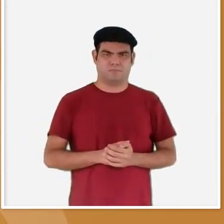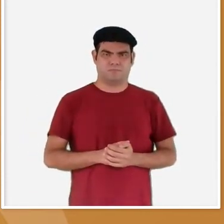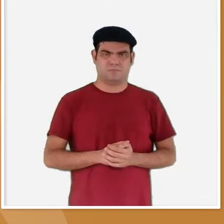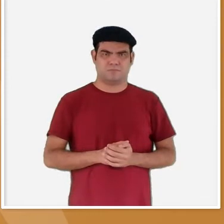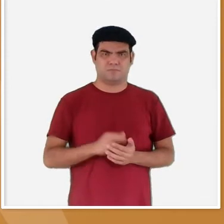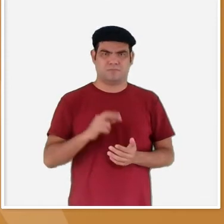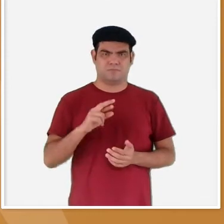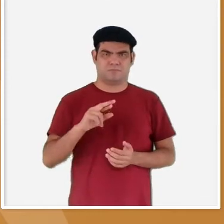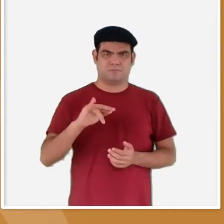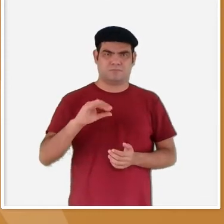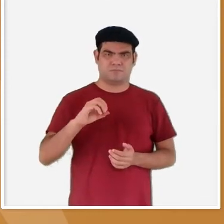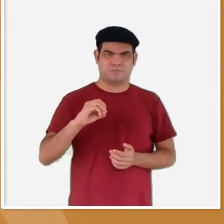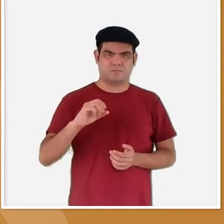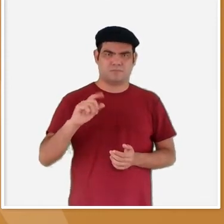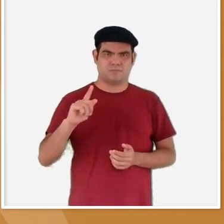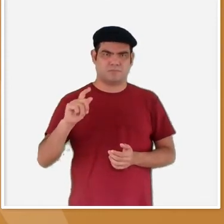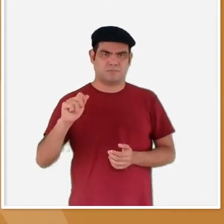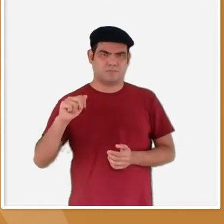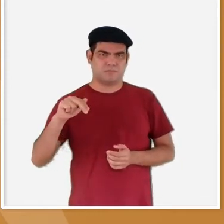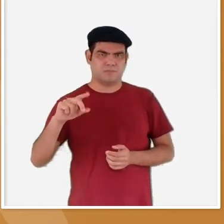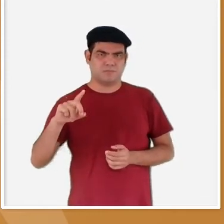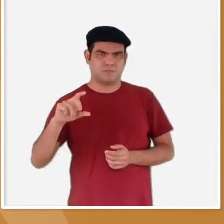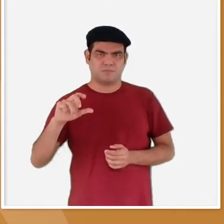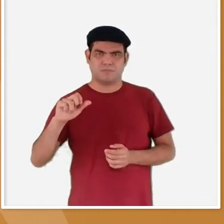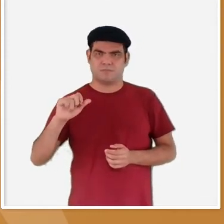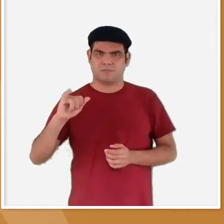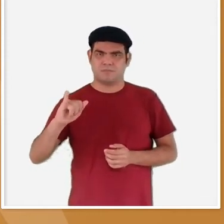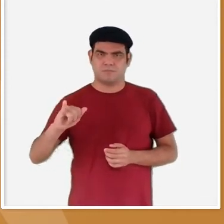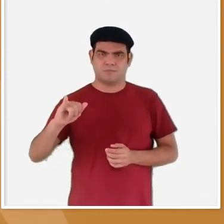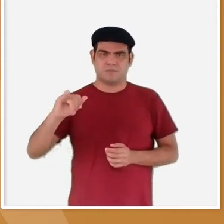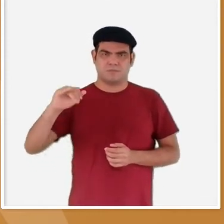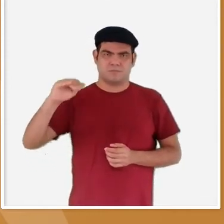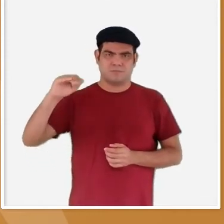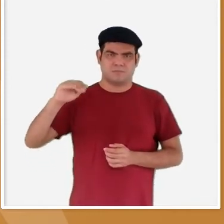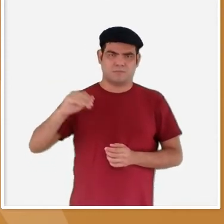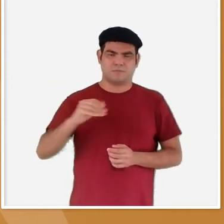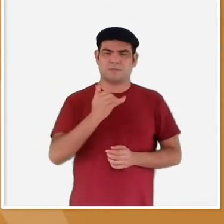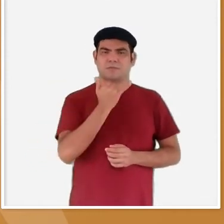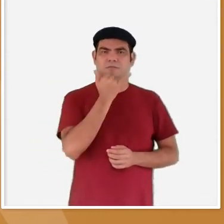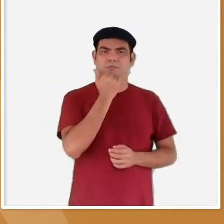de acesso aos Estados Unidos. A entrada